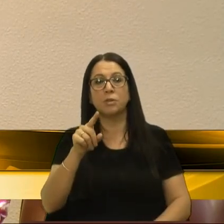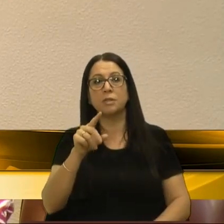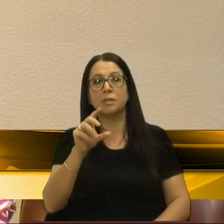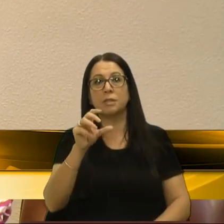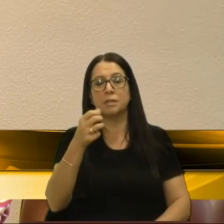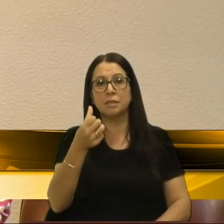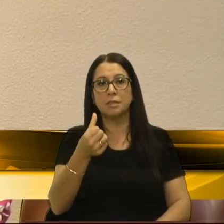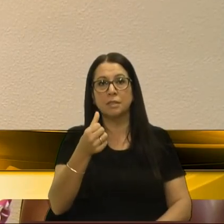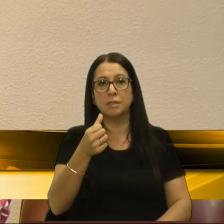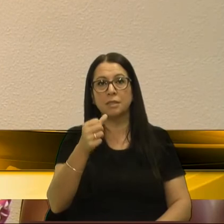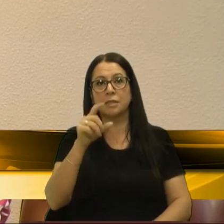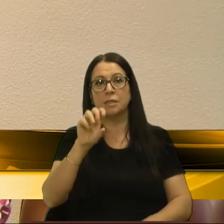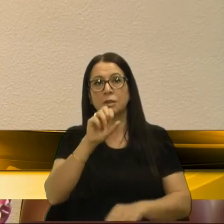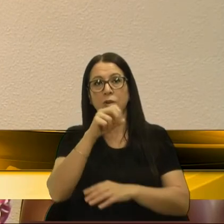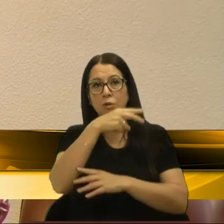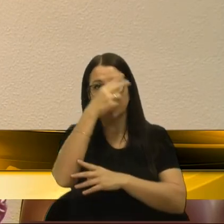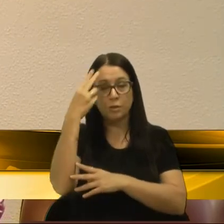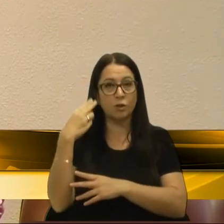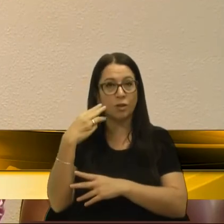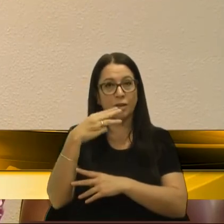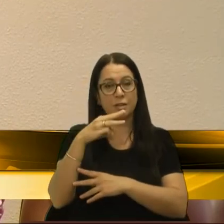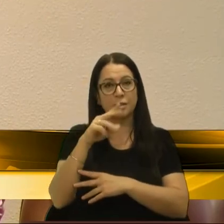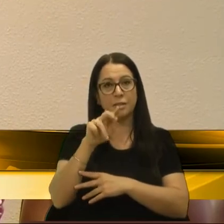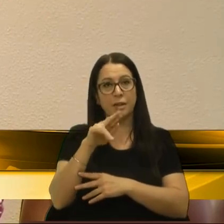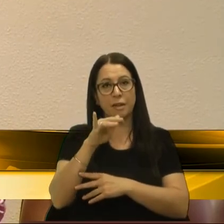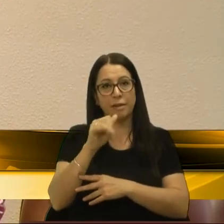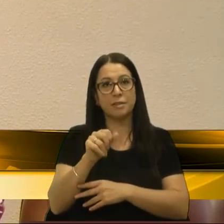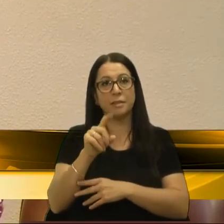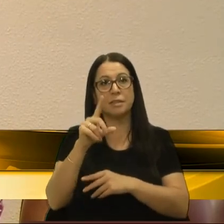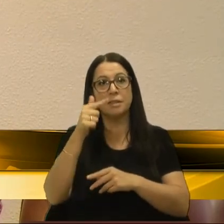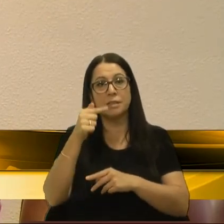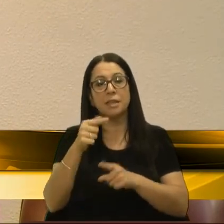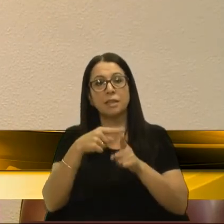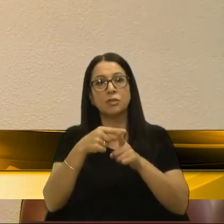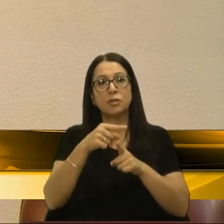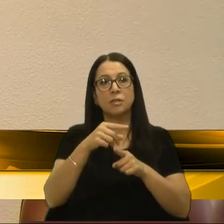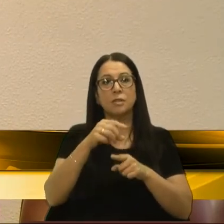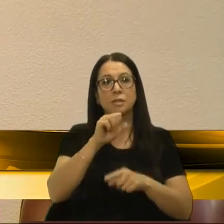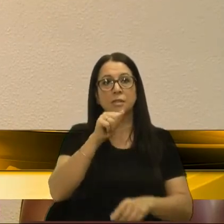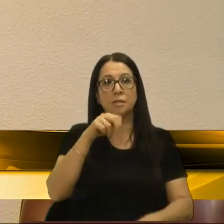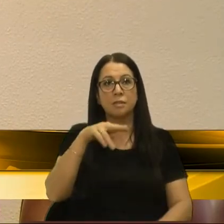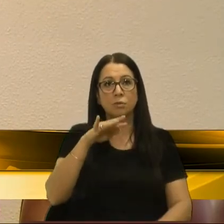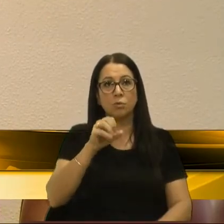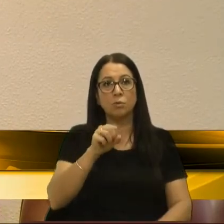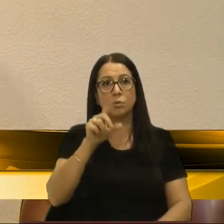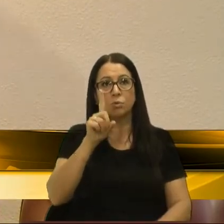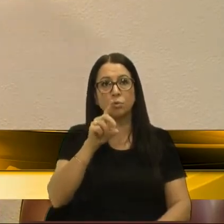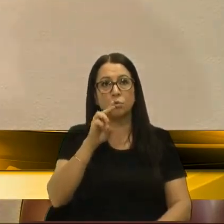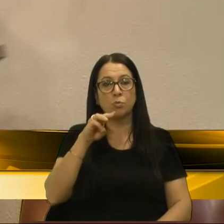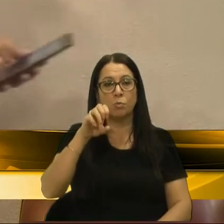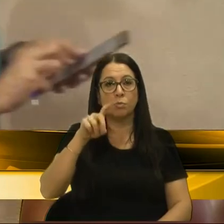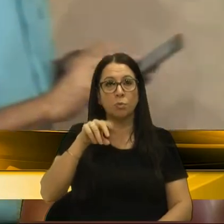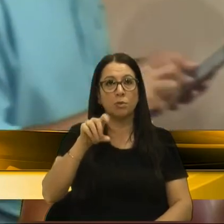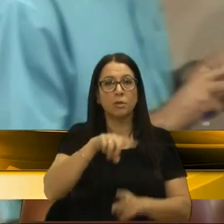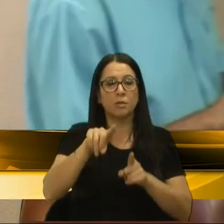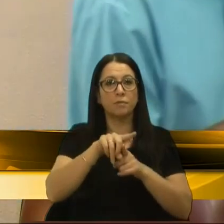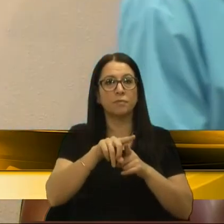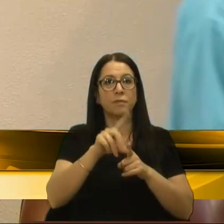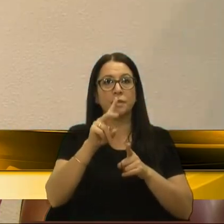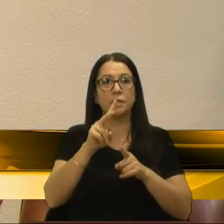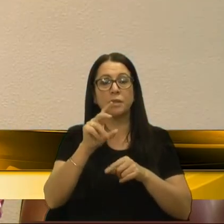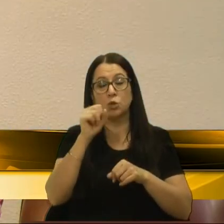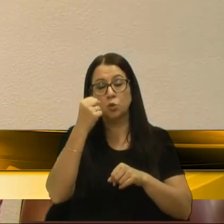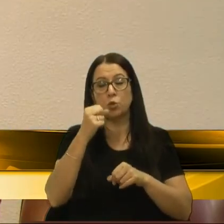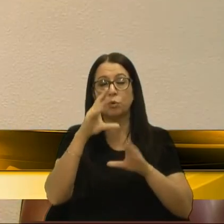das Graças, às 19h no bairro Santos Dumont e 19h30 no bairro Rio Branco. Até o momento ninguém foi preso,